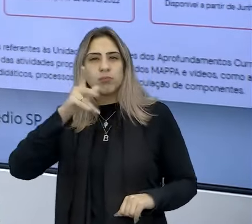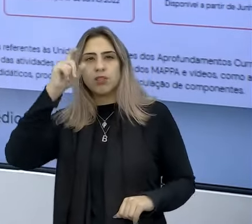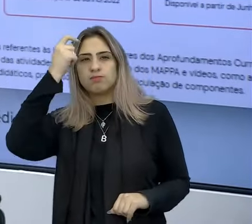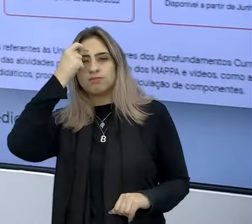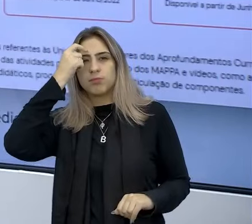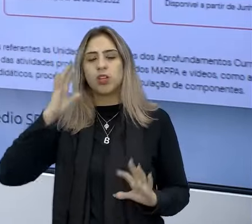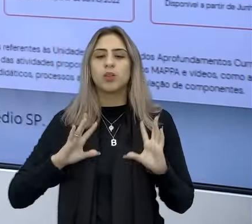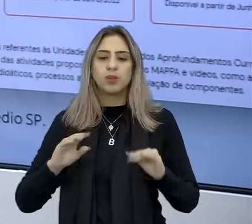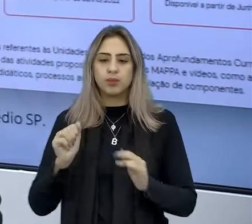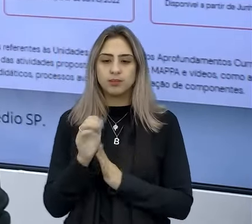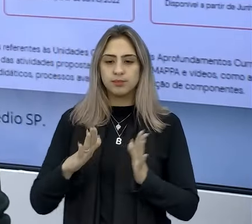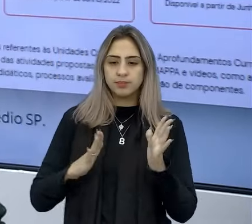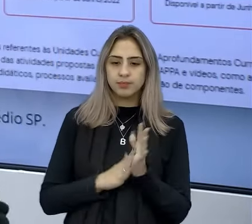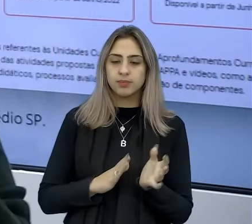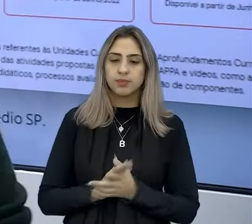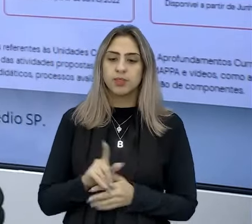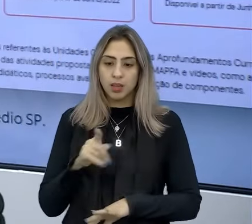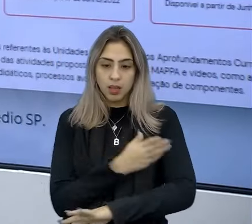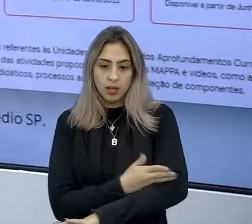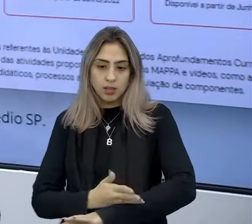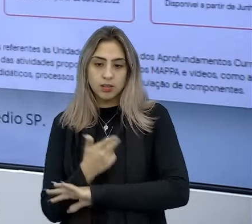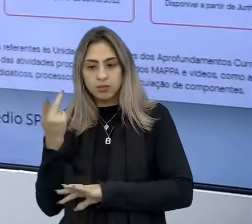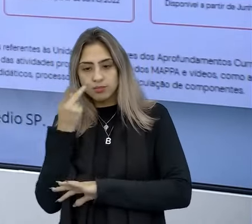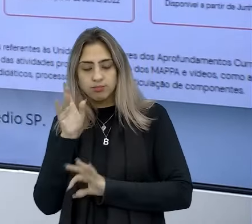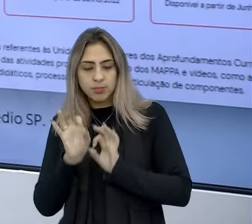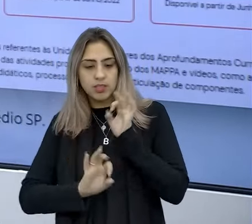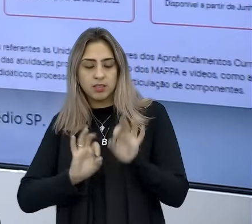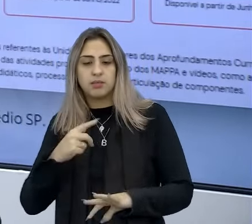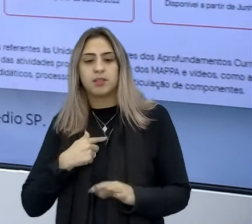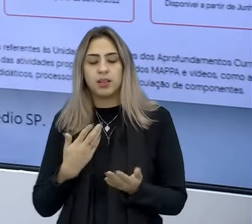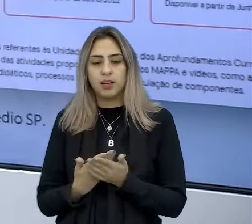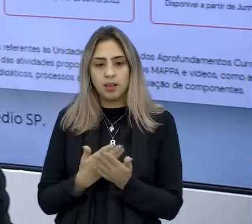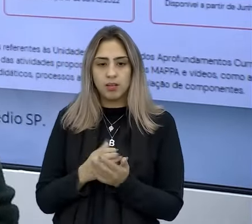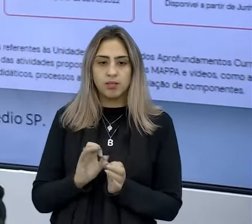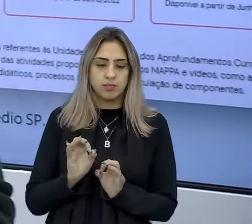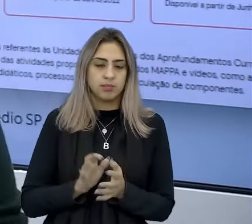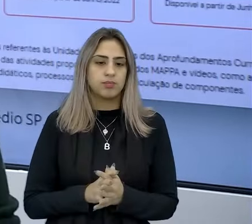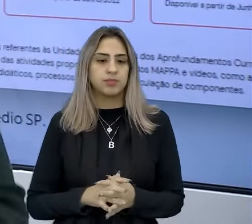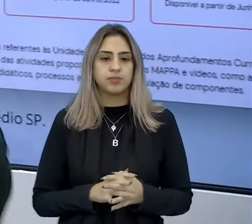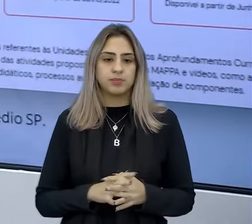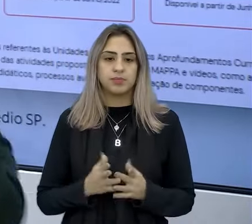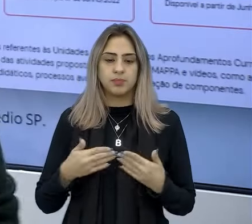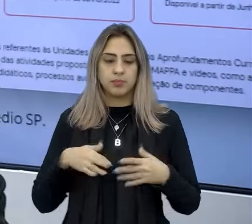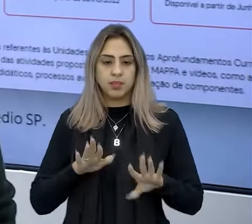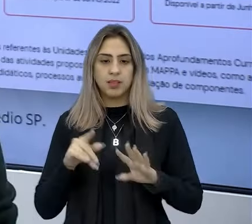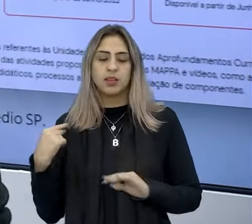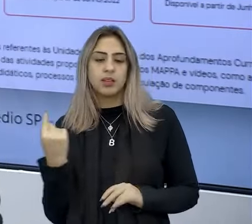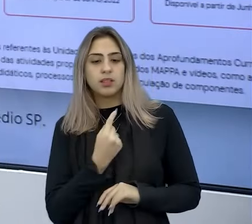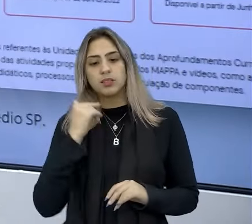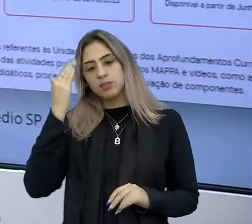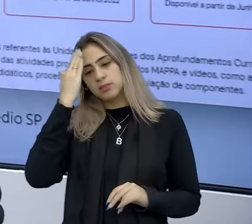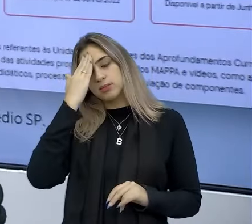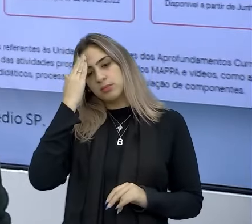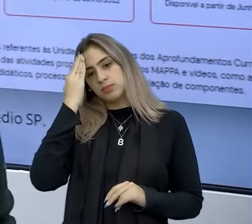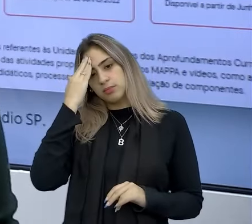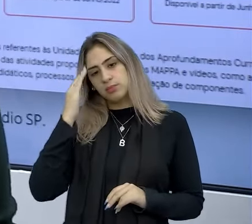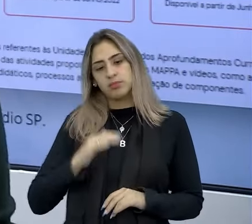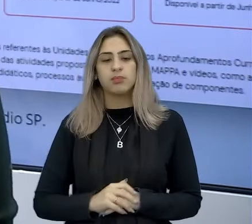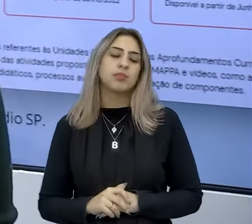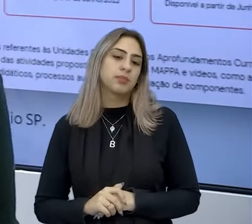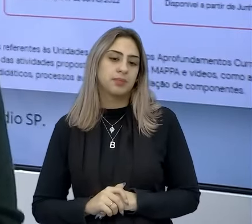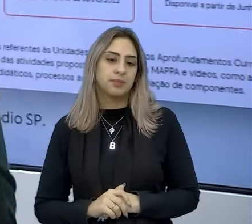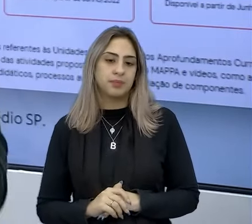de todas as atividades, já logo no início eu vou conseguir planejar as minhas aulas em relação a isso, mas a gente sabe que a gente pega